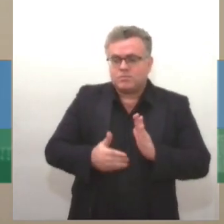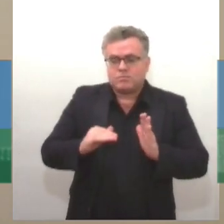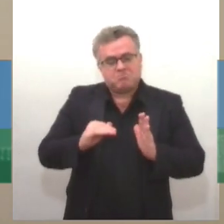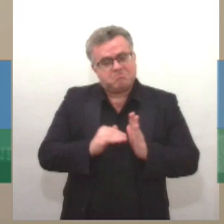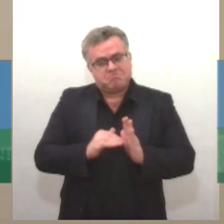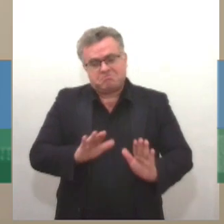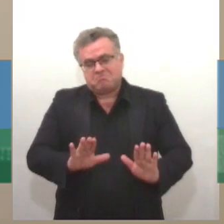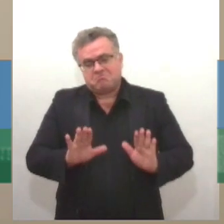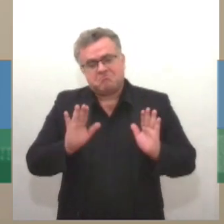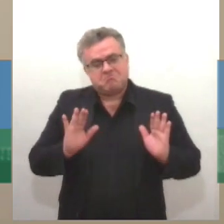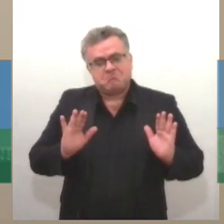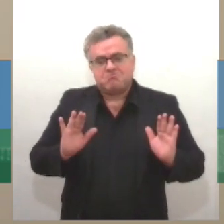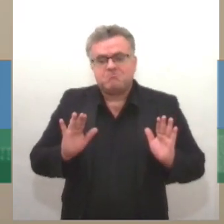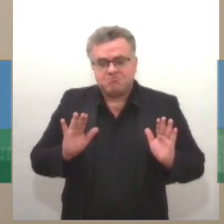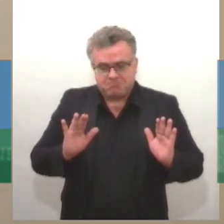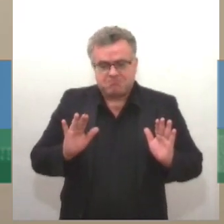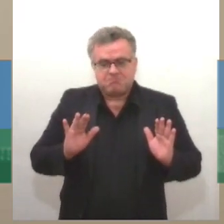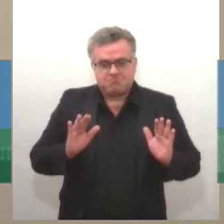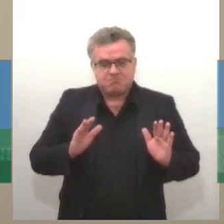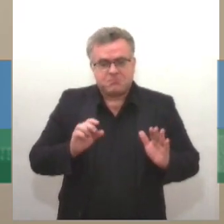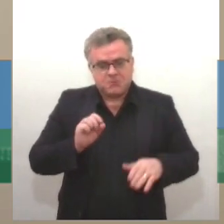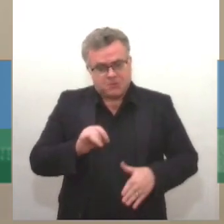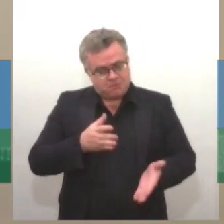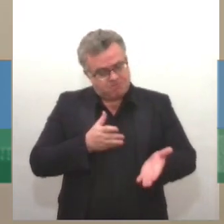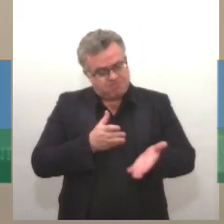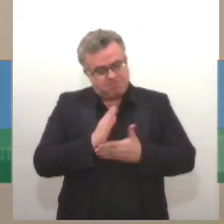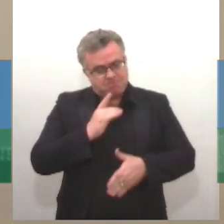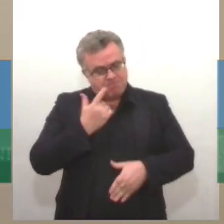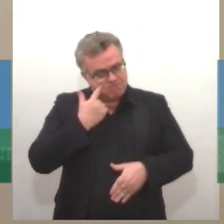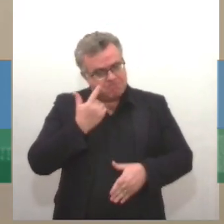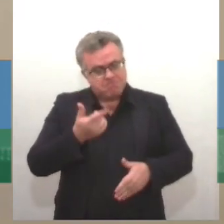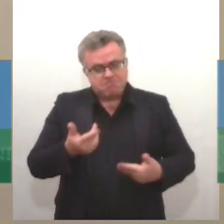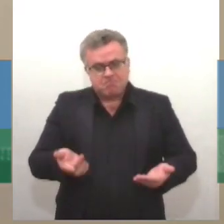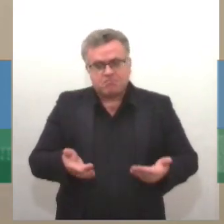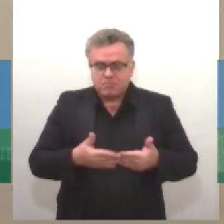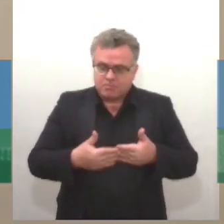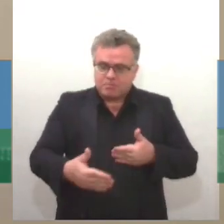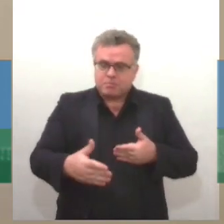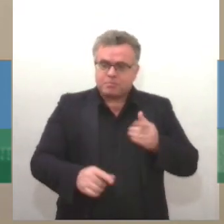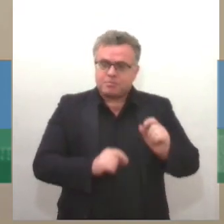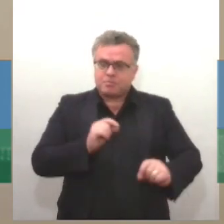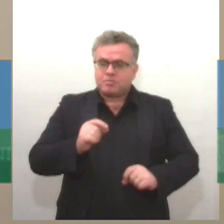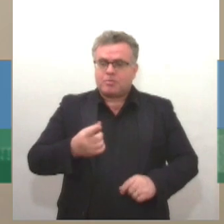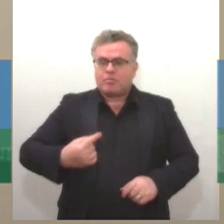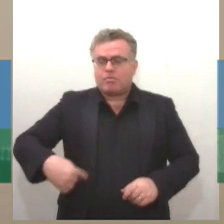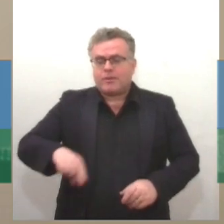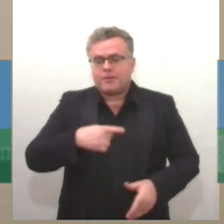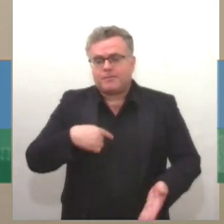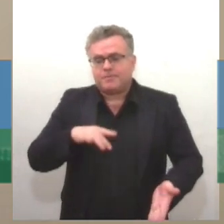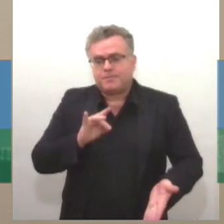vier a ser aprovada, atender. Mas no cenário de uma efetiva aprovação,